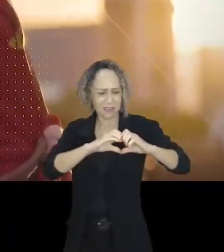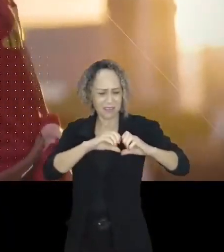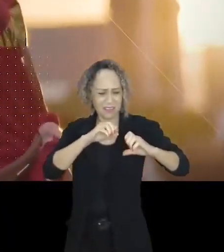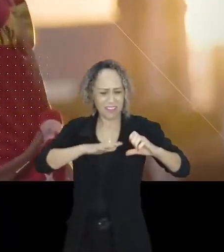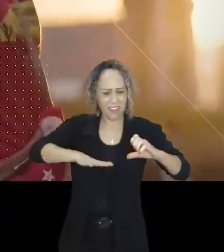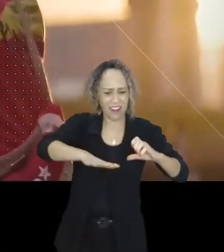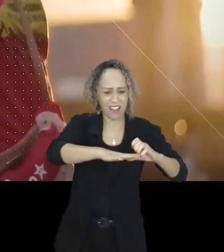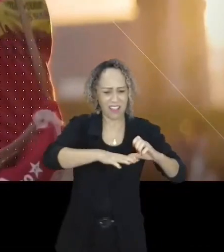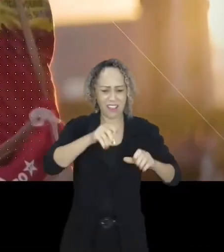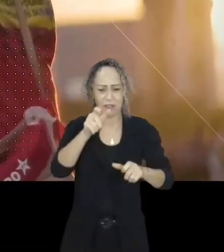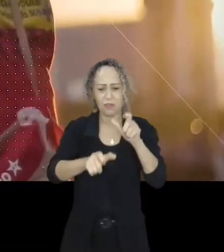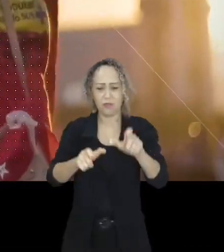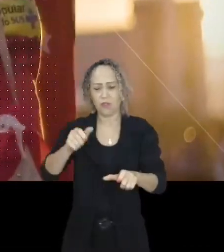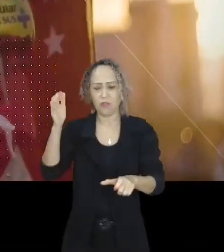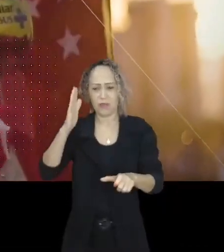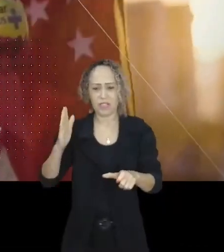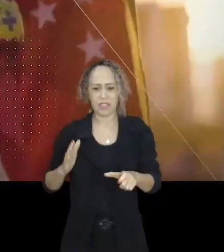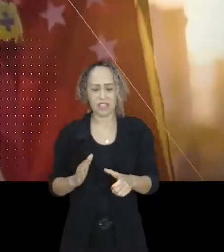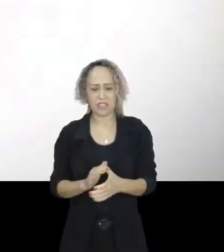das brasileiras.